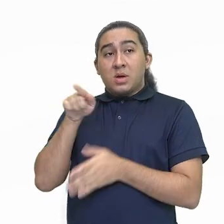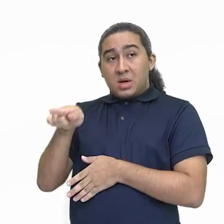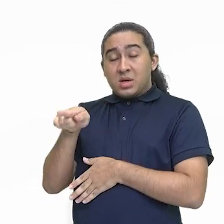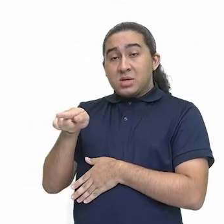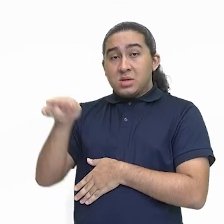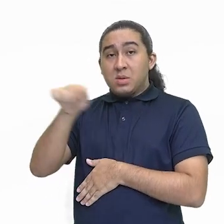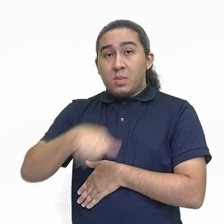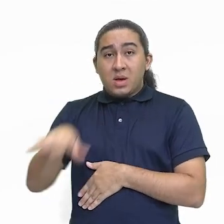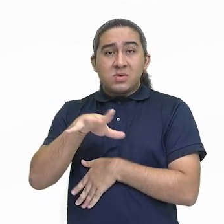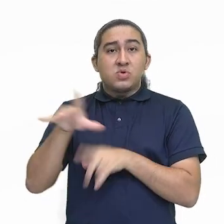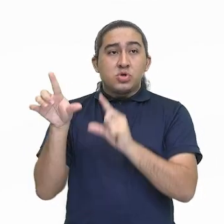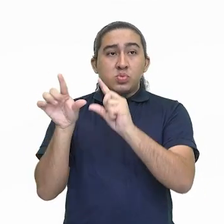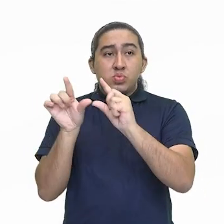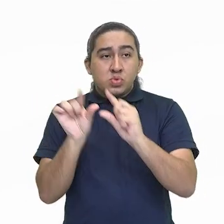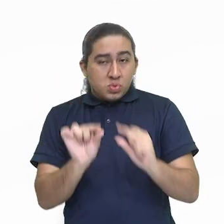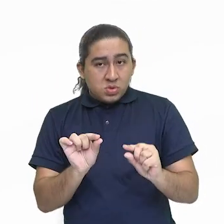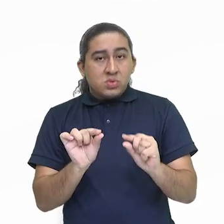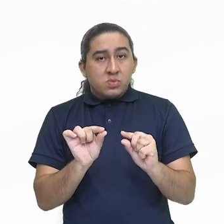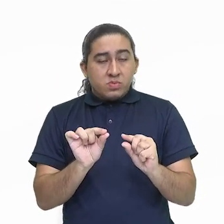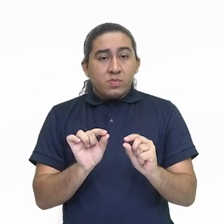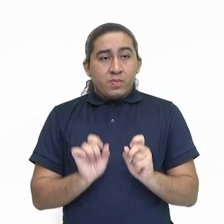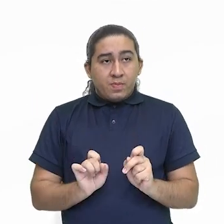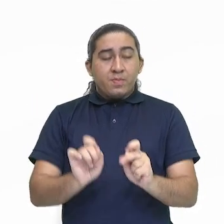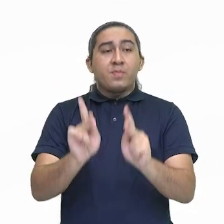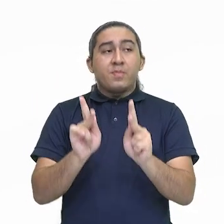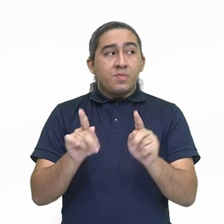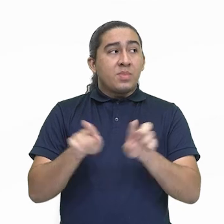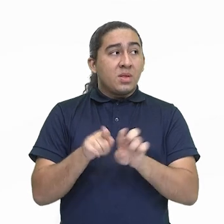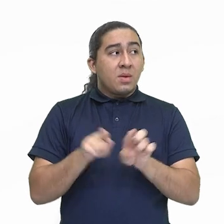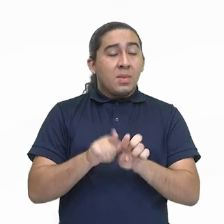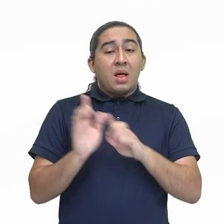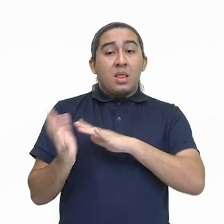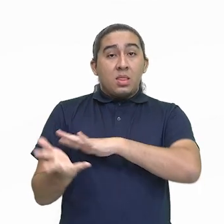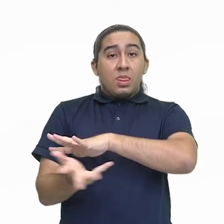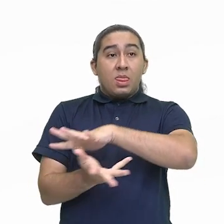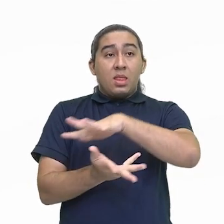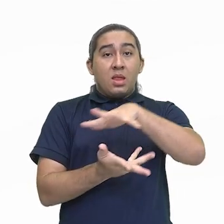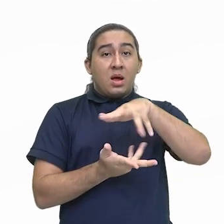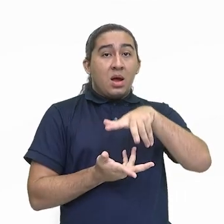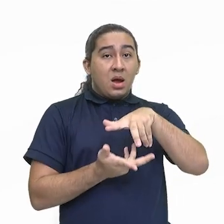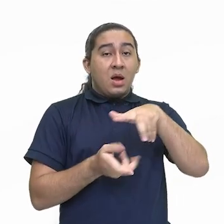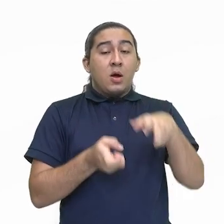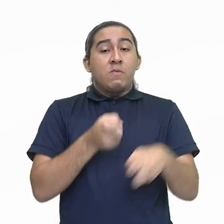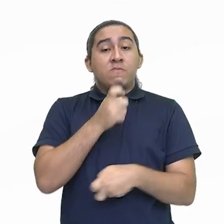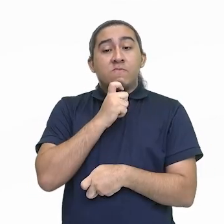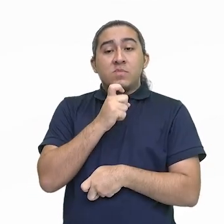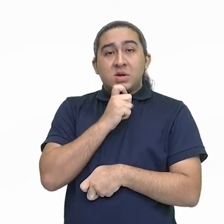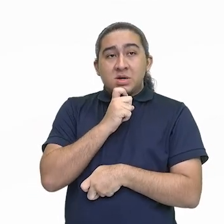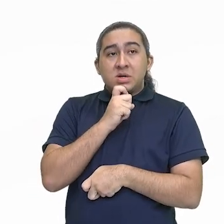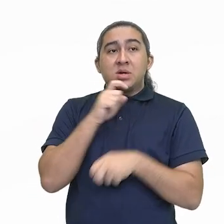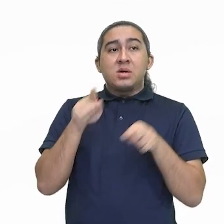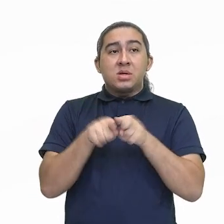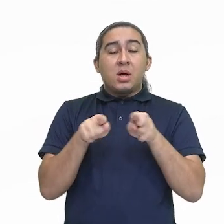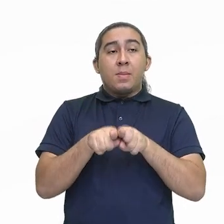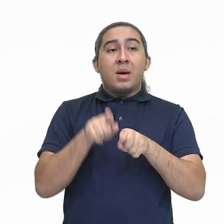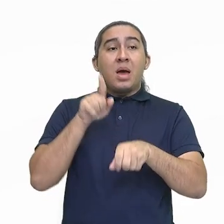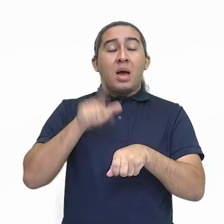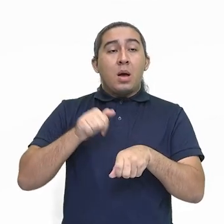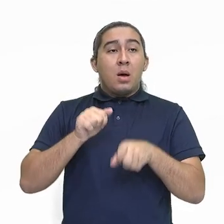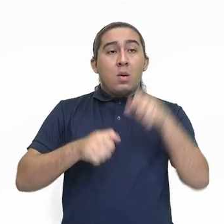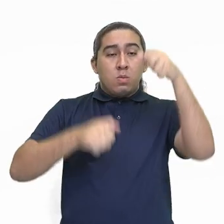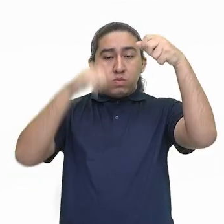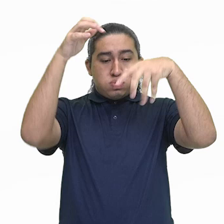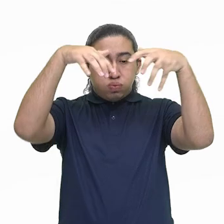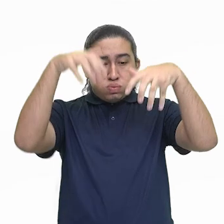autotróficos foi diminuindo, tá? A Terra foi resfriando e as